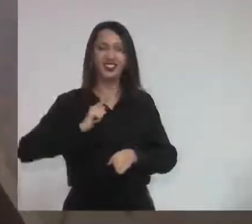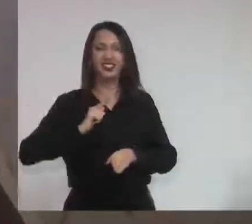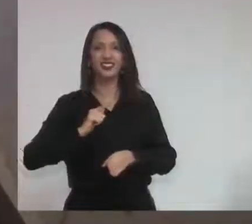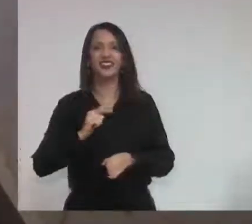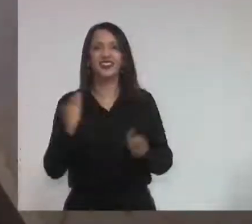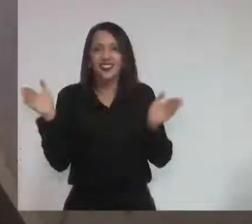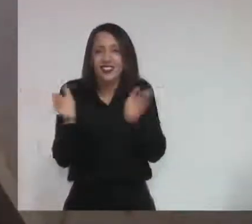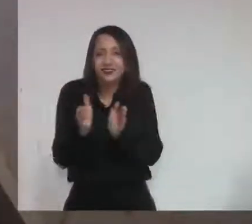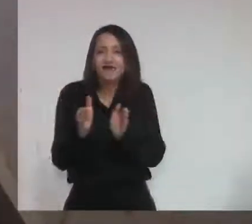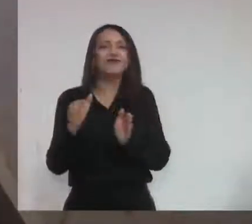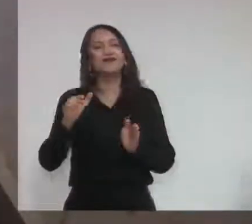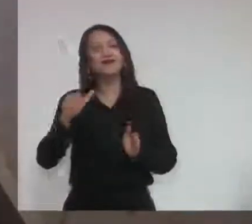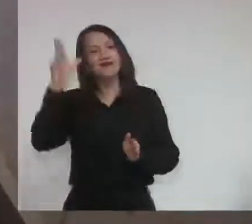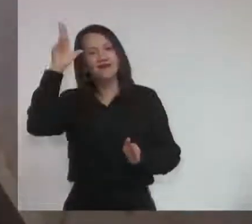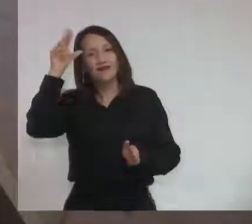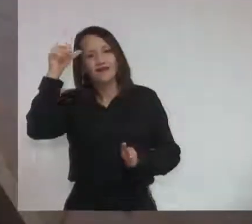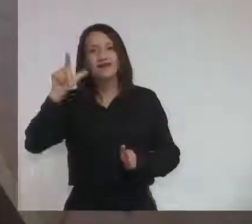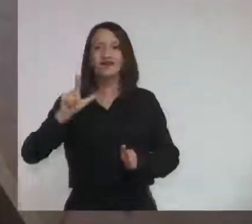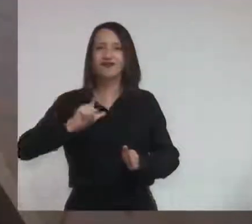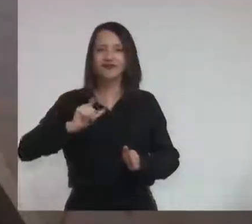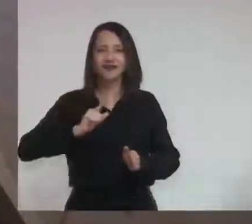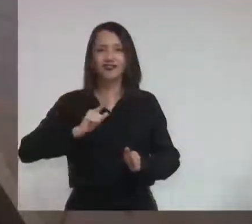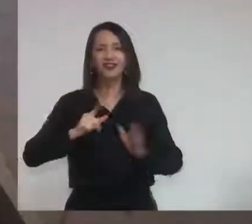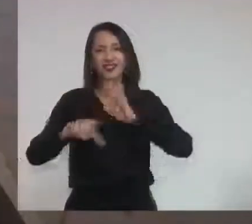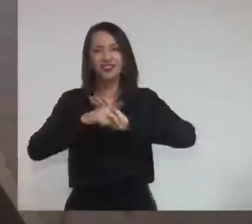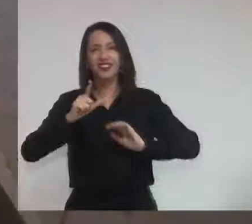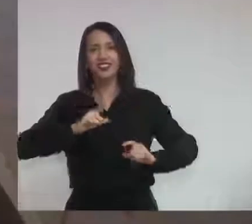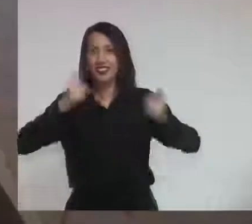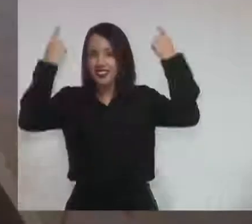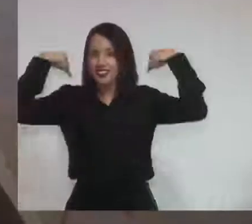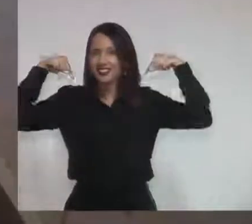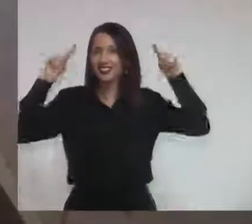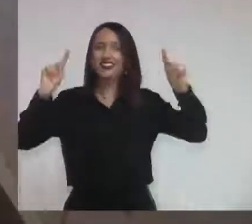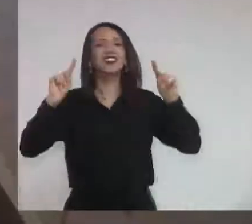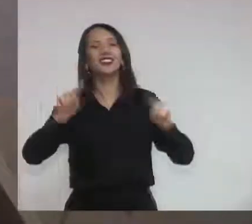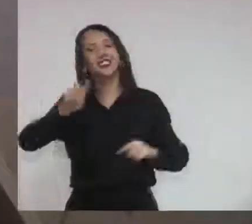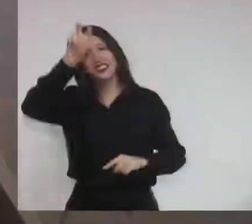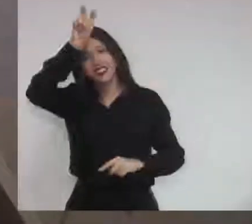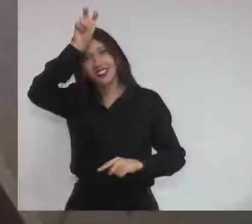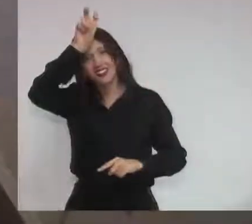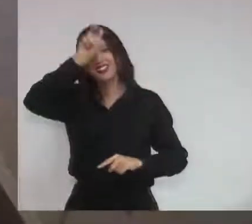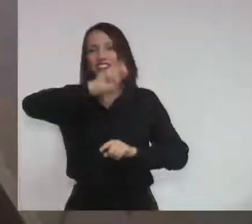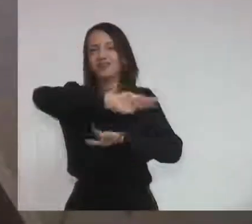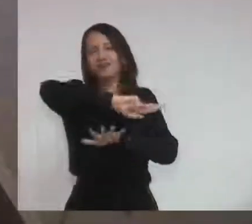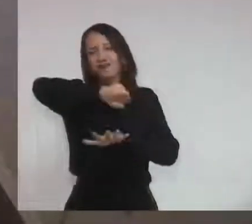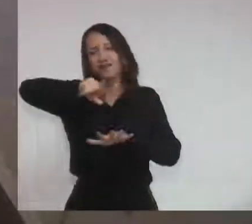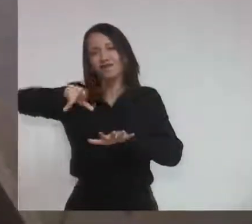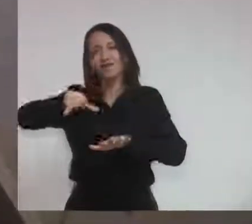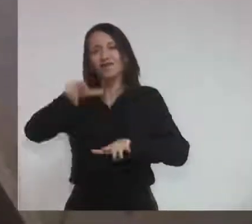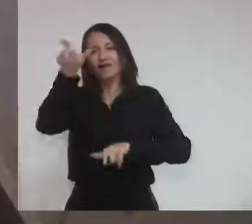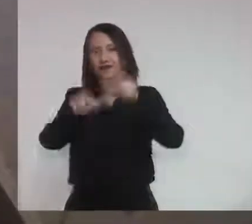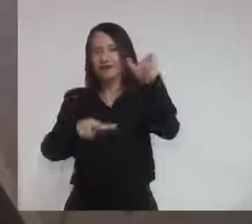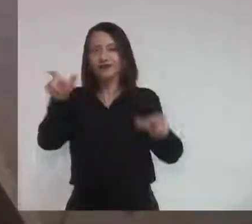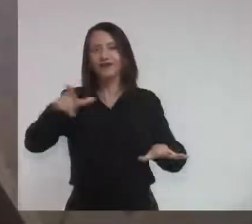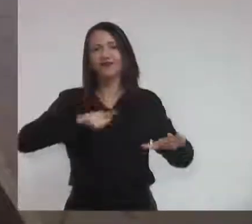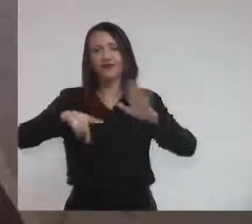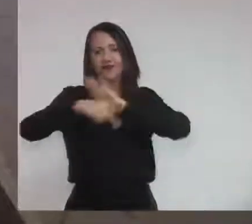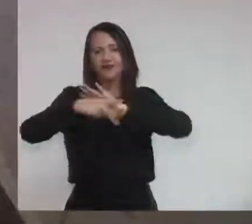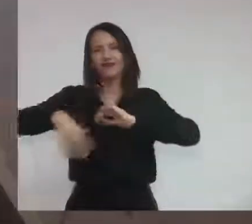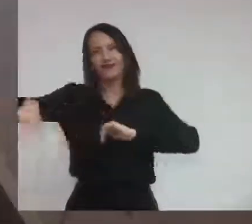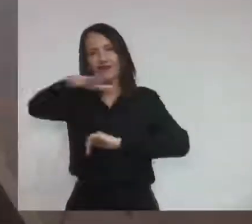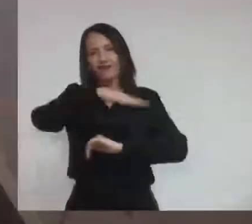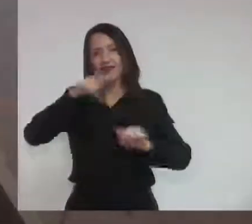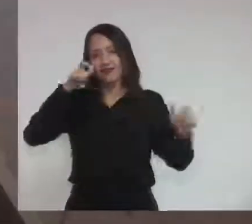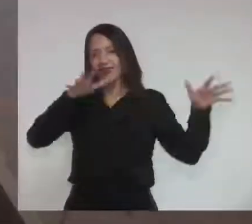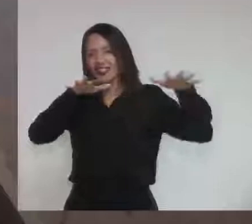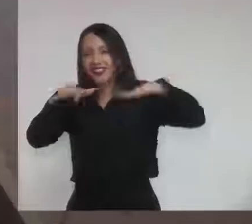pôneis, tivemos carneiro de 4 chifres, cabrito, vários tipos de aves, enfim,